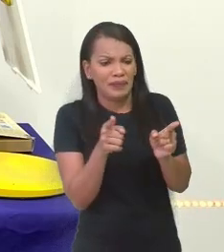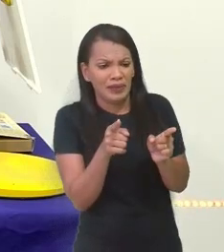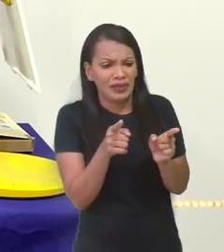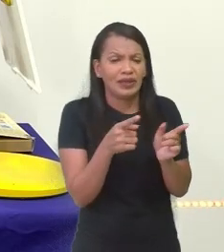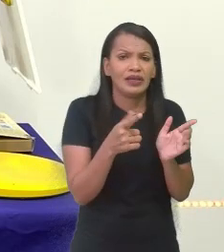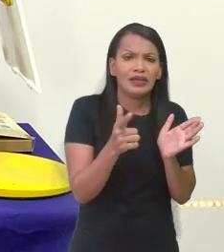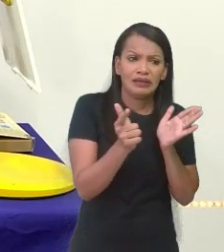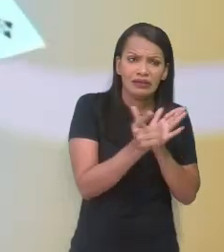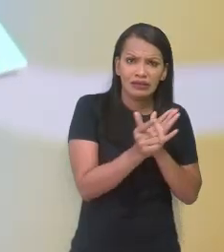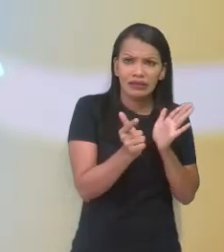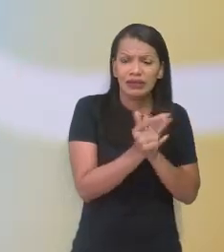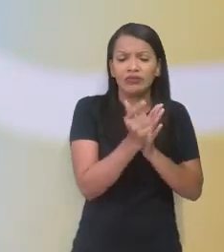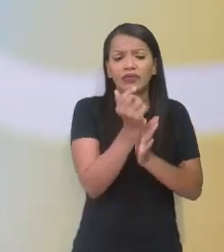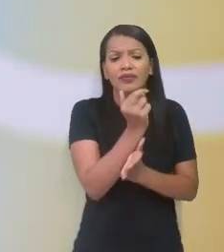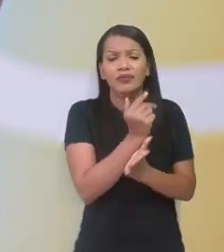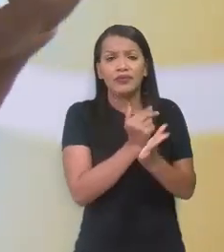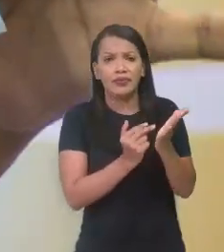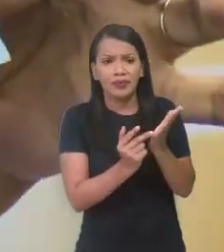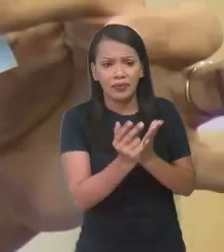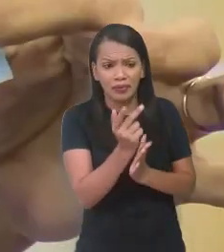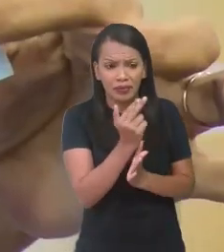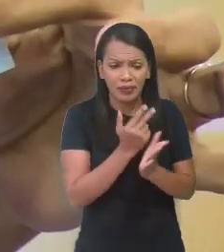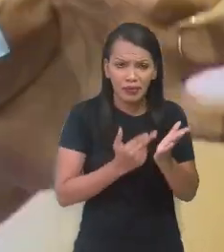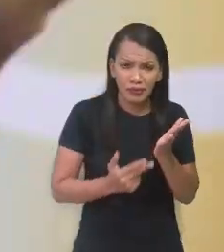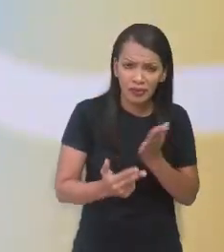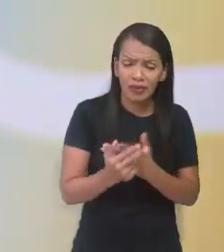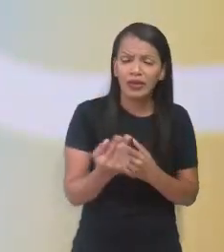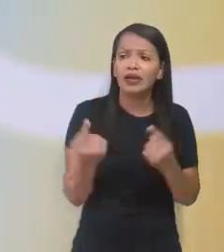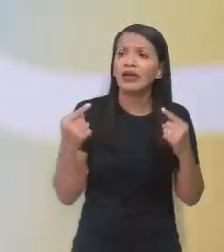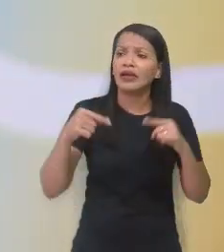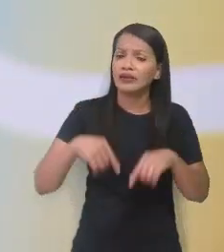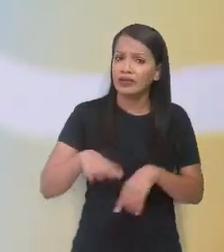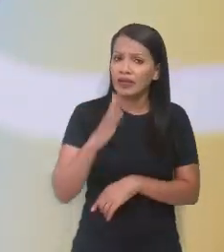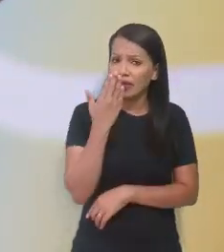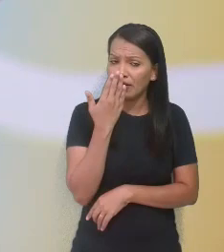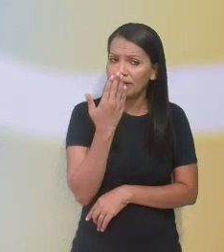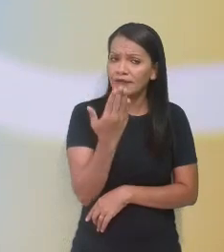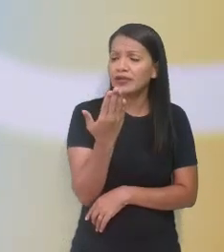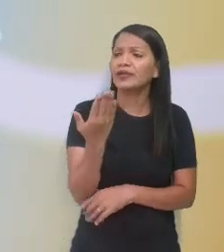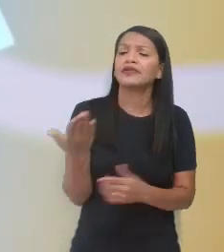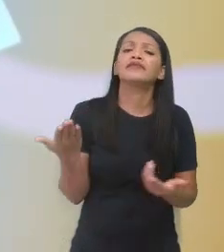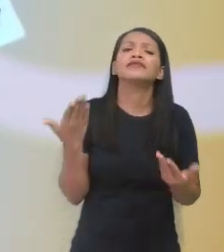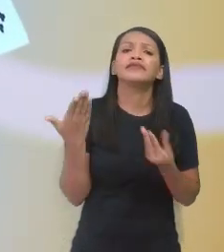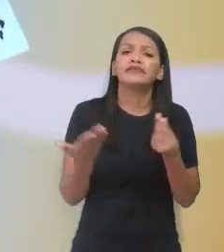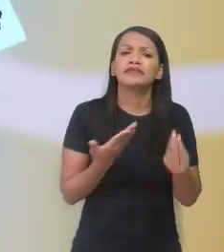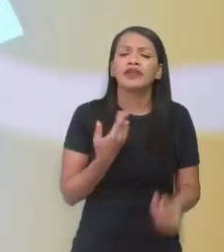folheto que é ilustrado. Essa ilustração aqui da frente a gente chama de